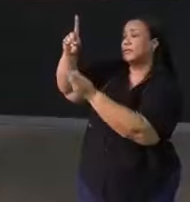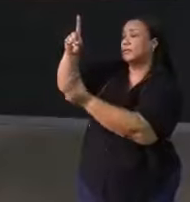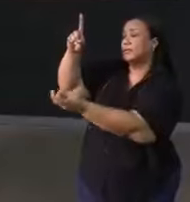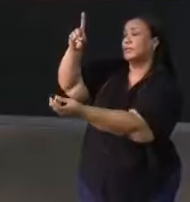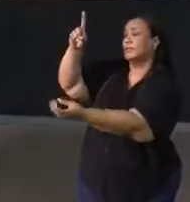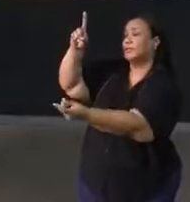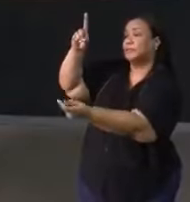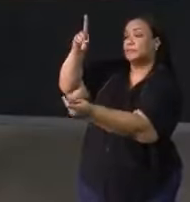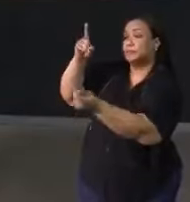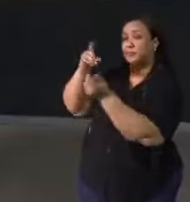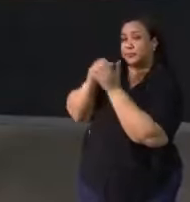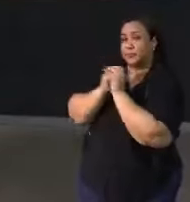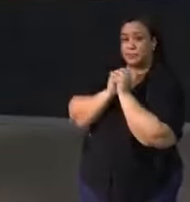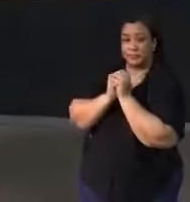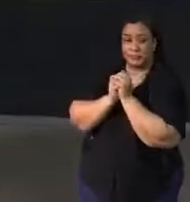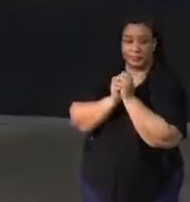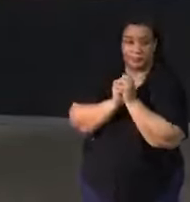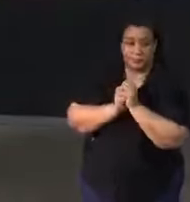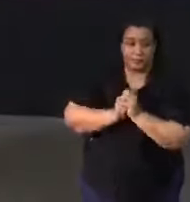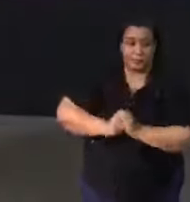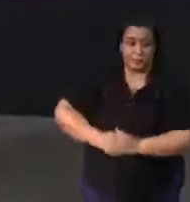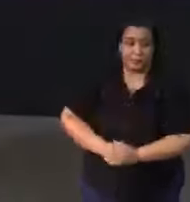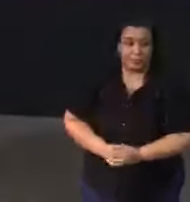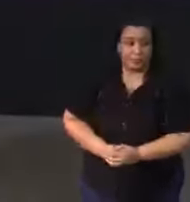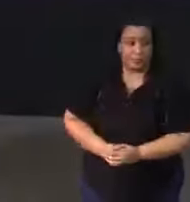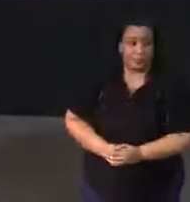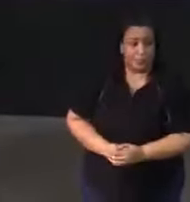Amém. Amém.